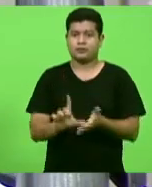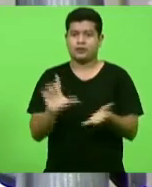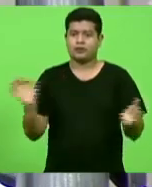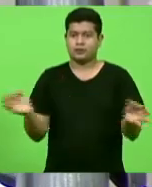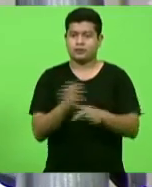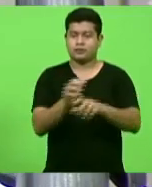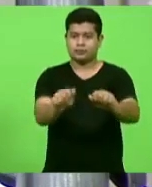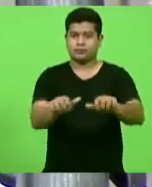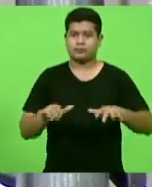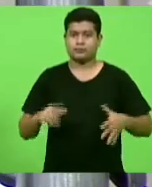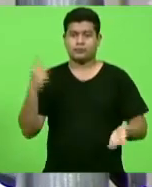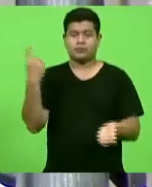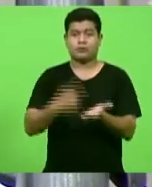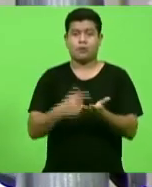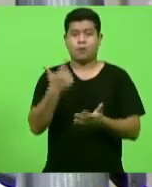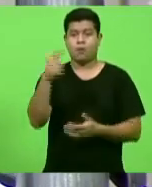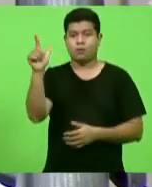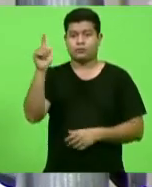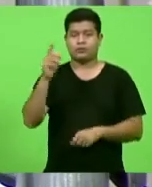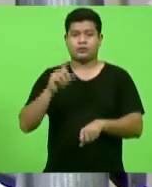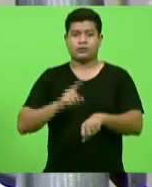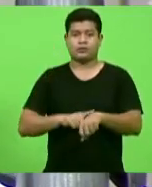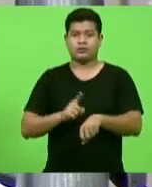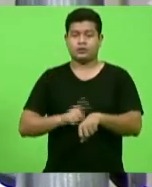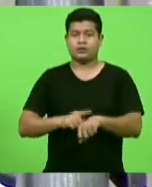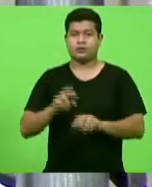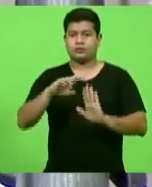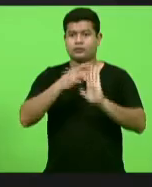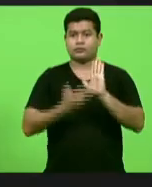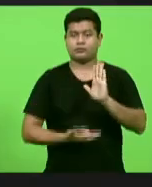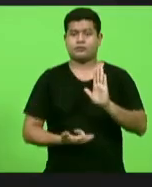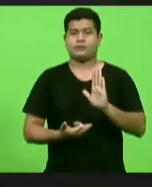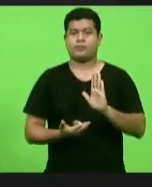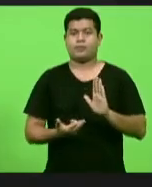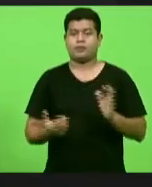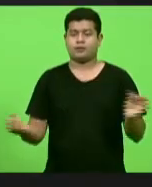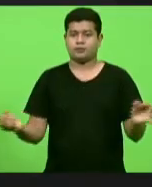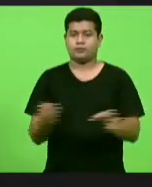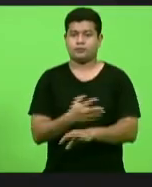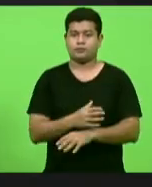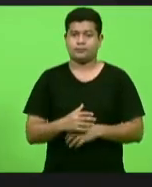ordinária para terça-feira no horário regimental. Está encerrada a sessão.